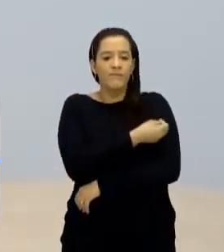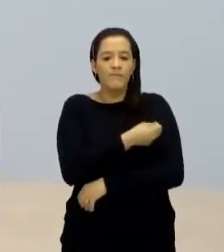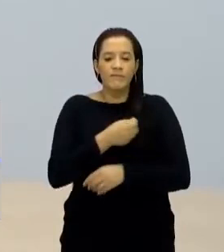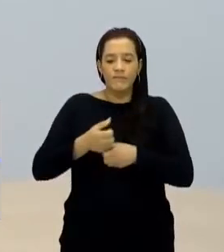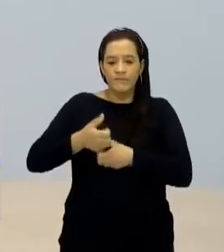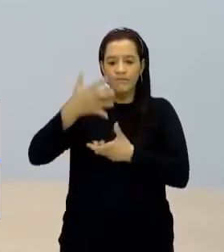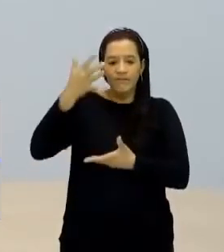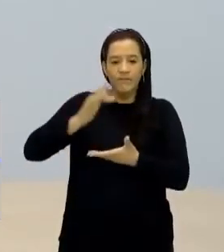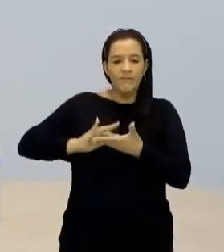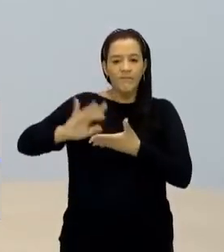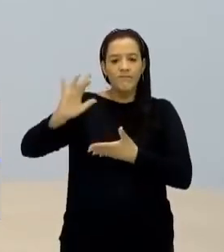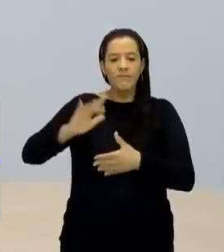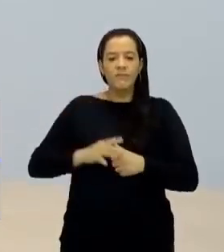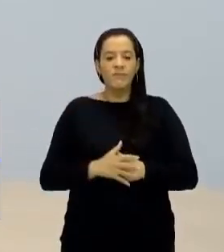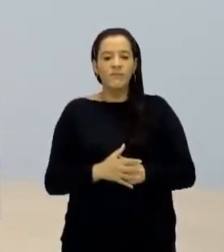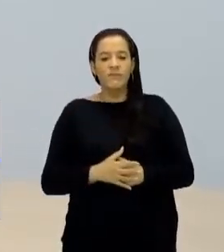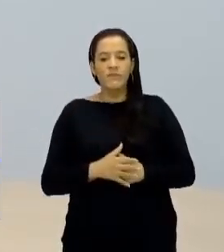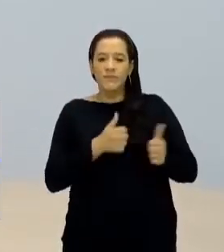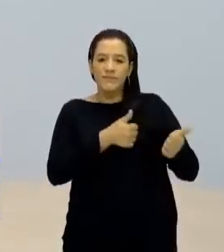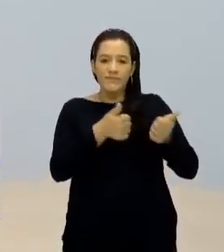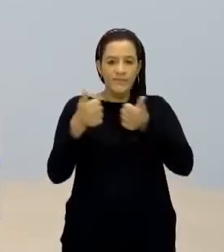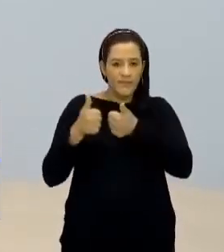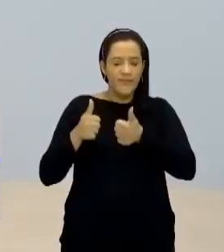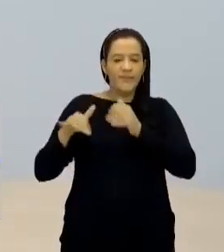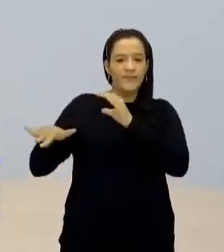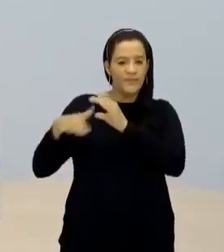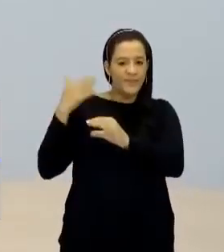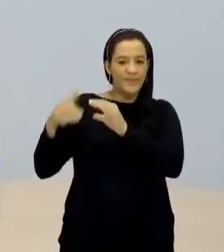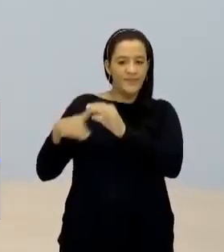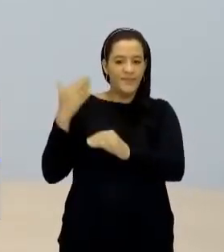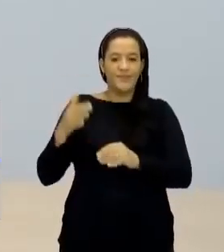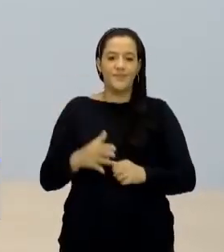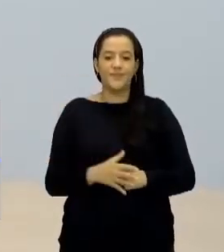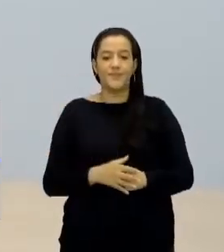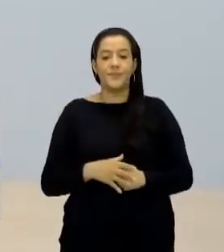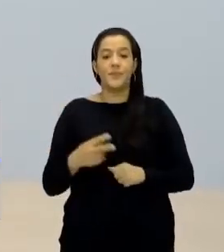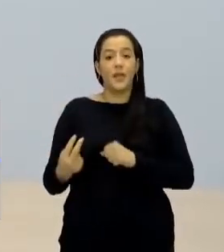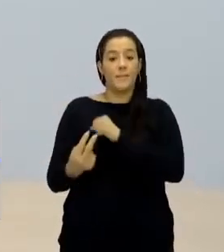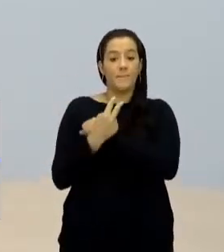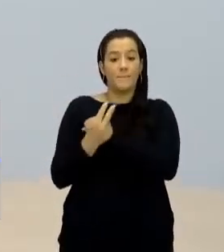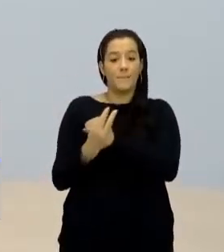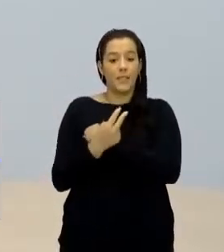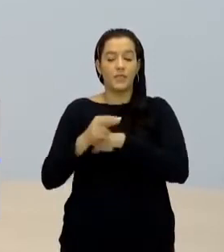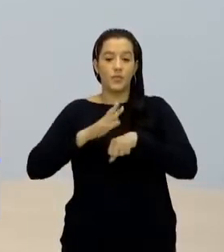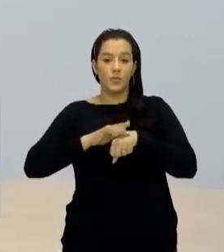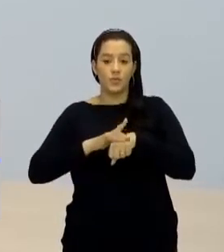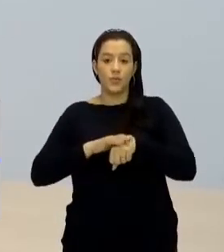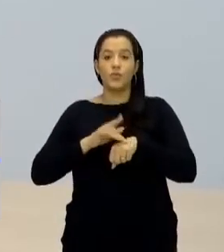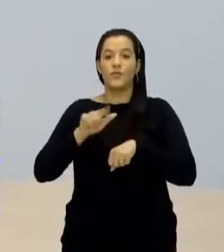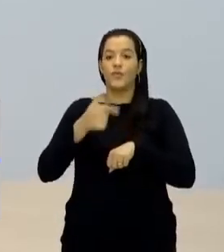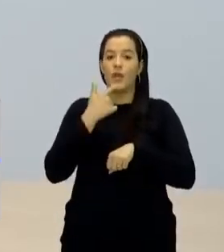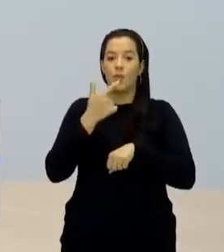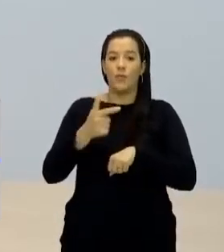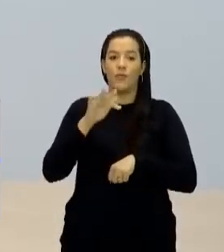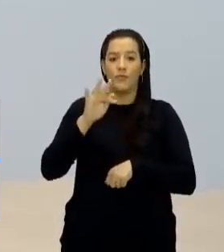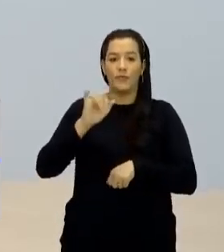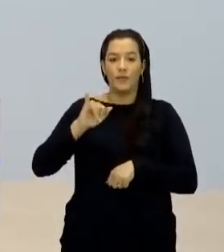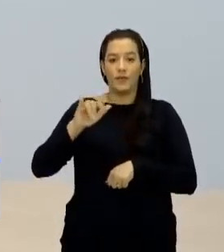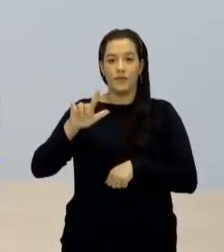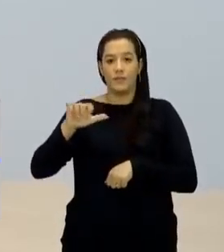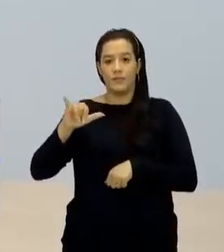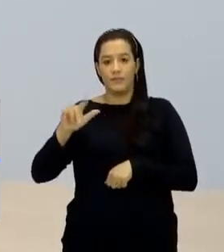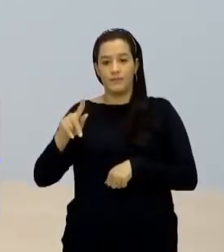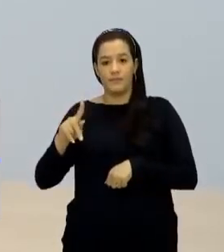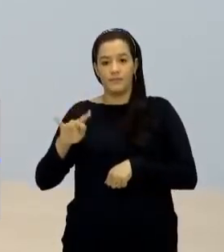agora do professor Sérgio. Mas tudo bem, está valendo, já li. Pode mandar aí. É uma proteção contra doenças, disse o Felipe Calil. Oba. E a